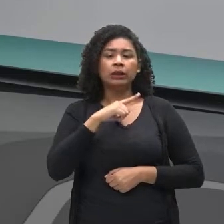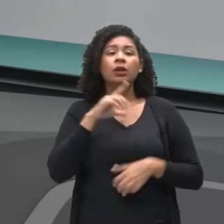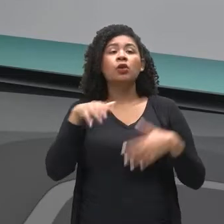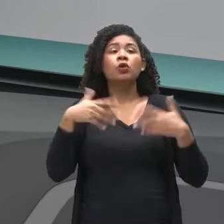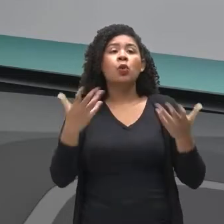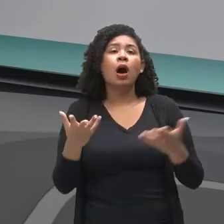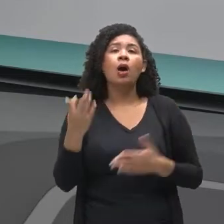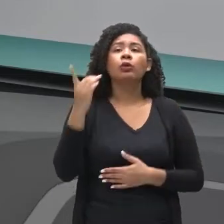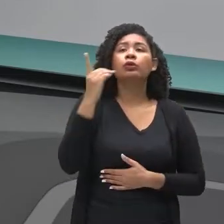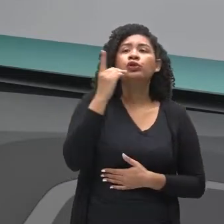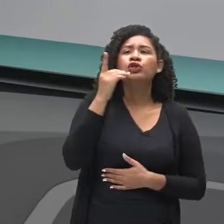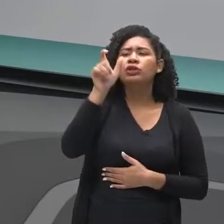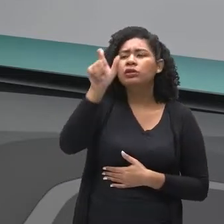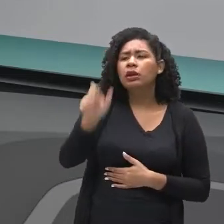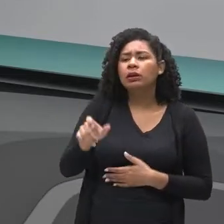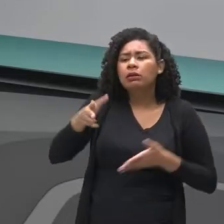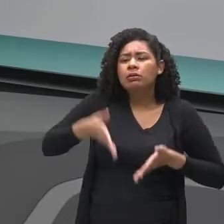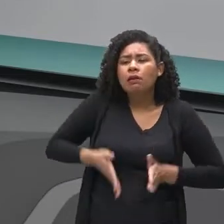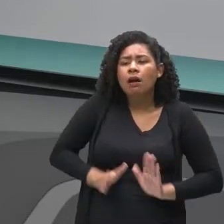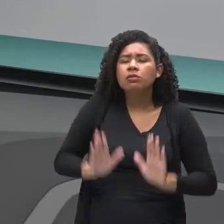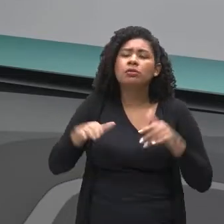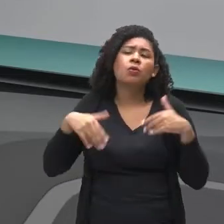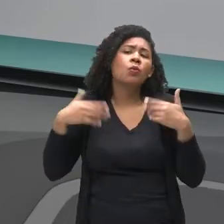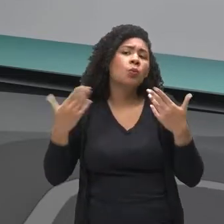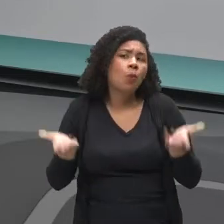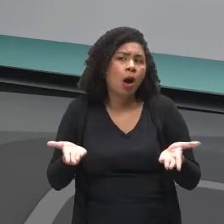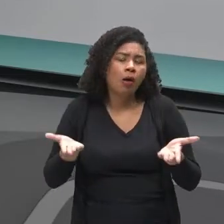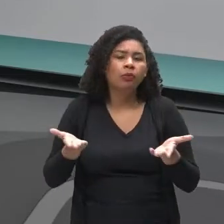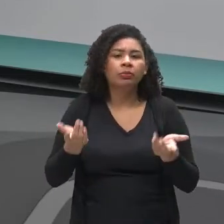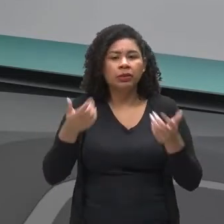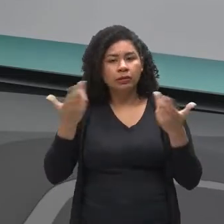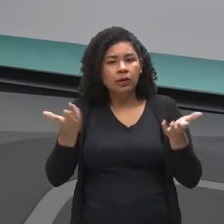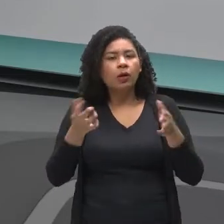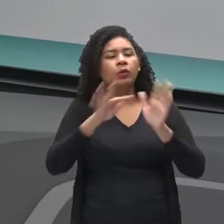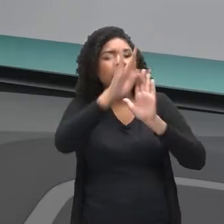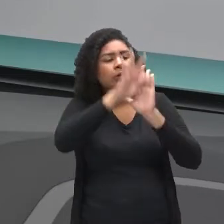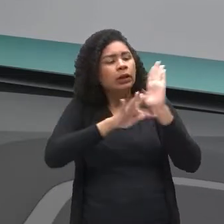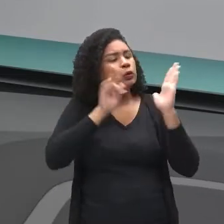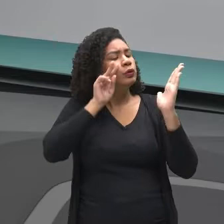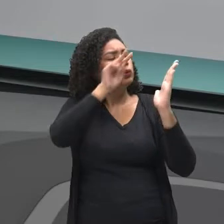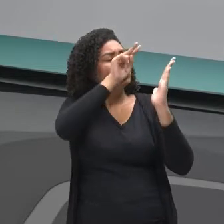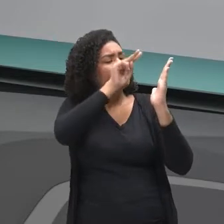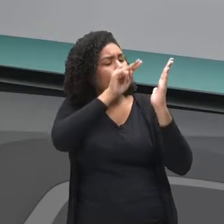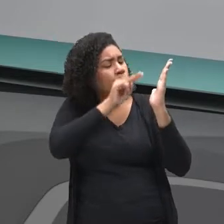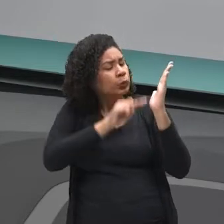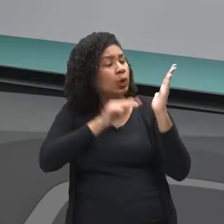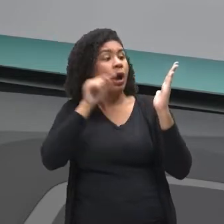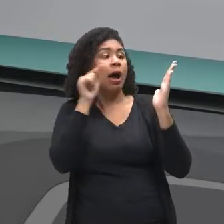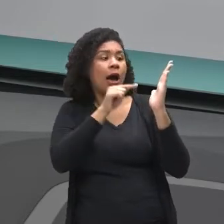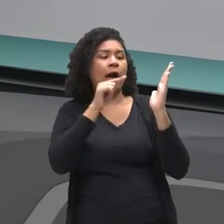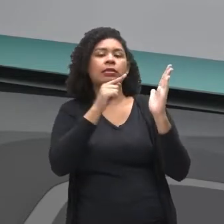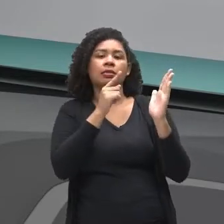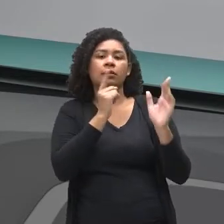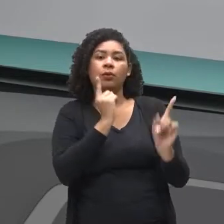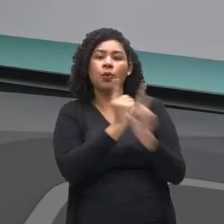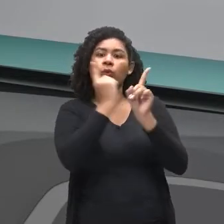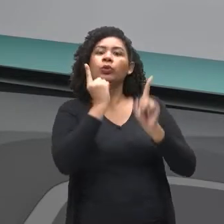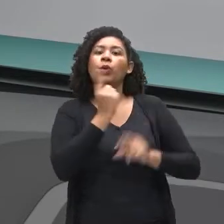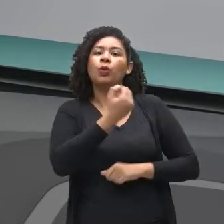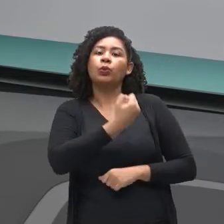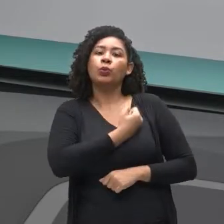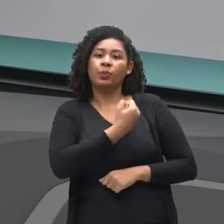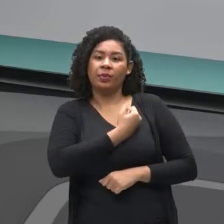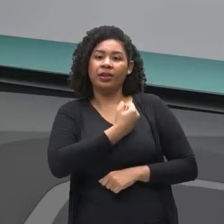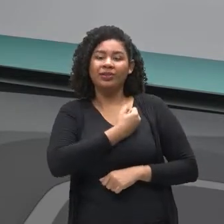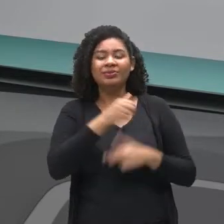autor em questão? Você olha diretamente onde tem um número, porque isso é fazer o scanning, procurar uma informação